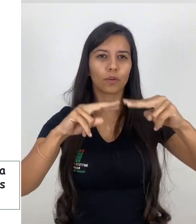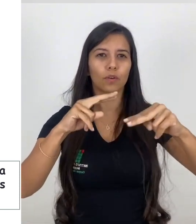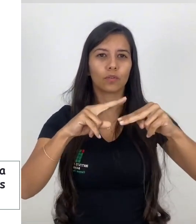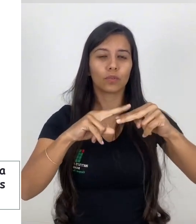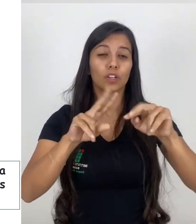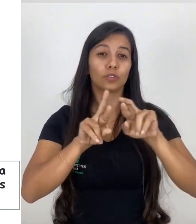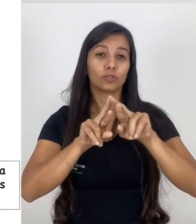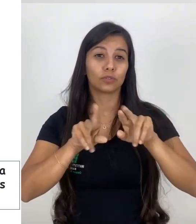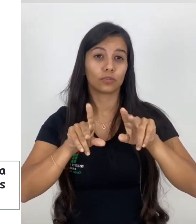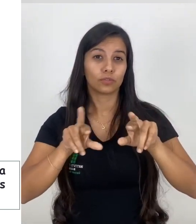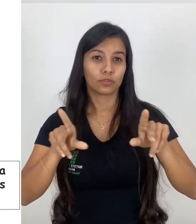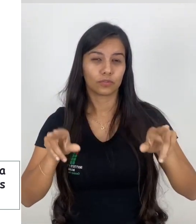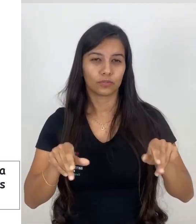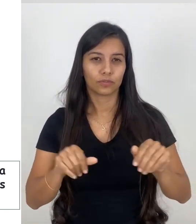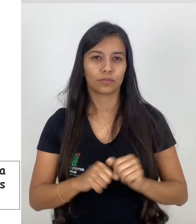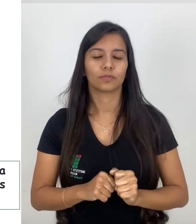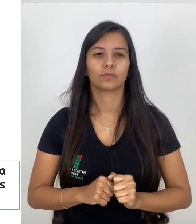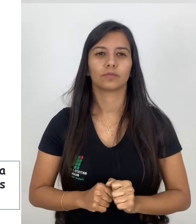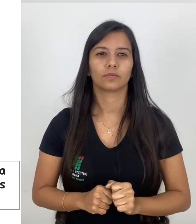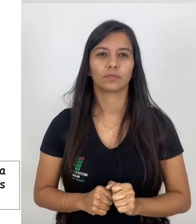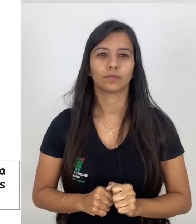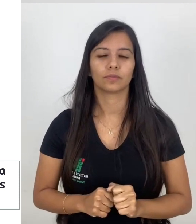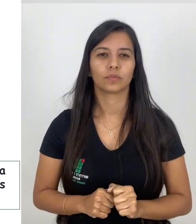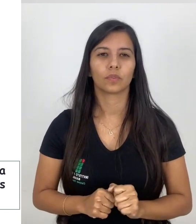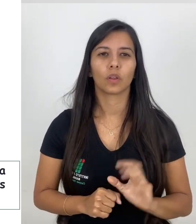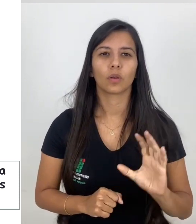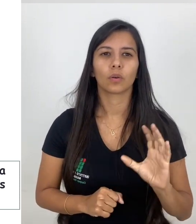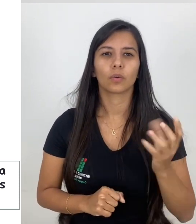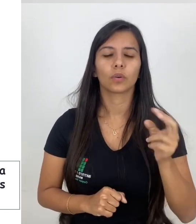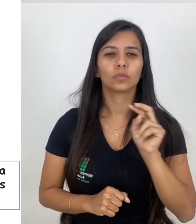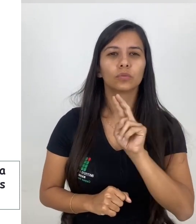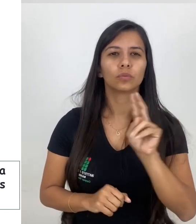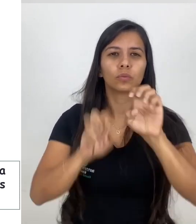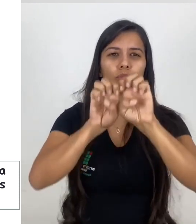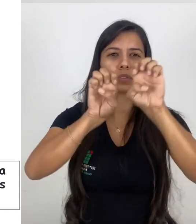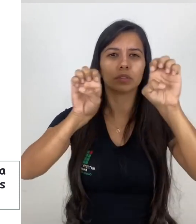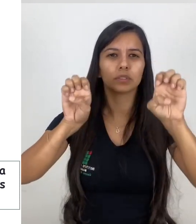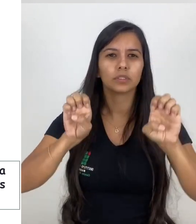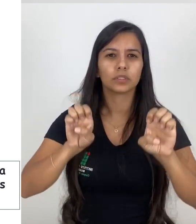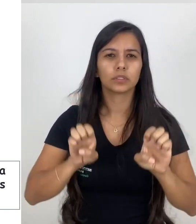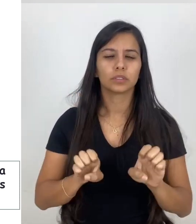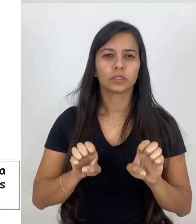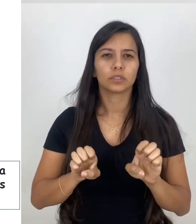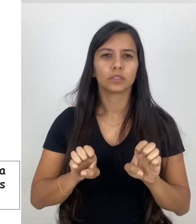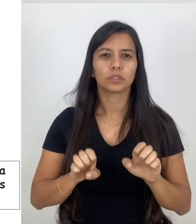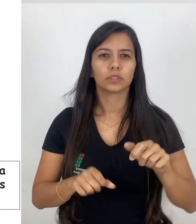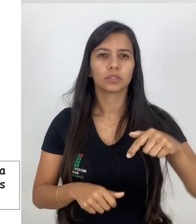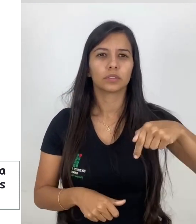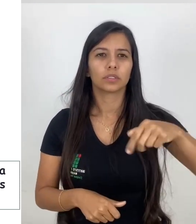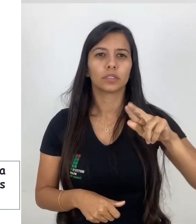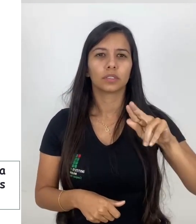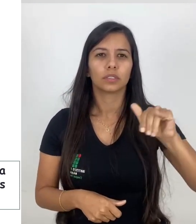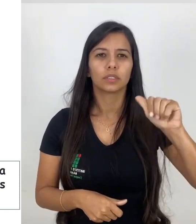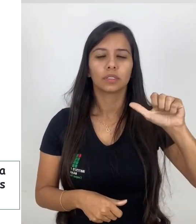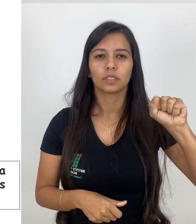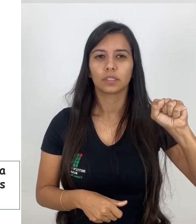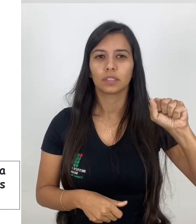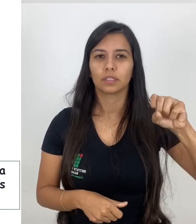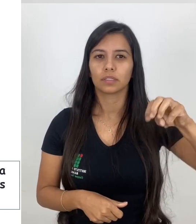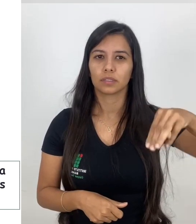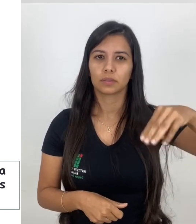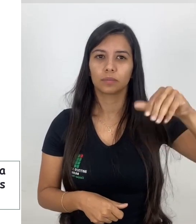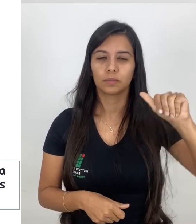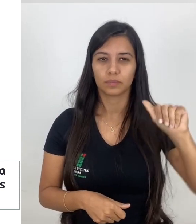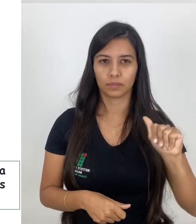cromátides não irmãs. Quando eles sobrepõem, a gente chama essa estrutura que se forma de